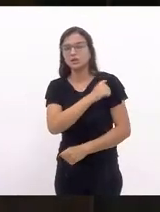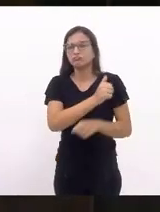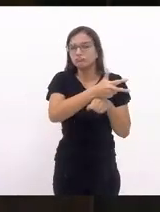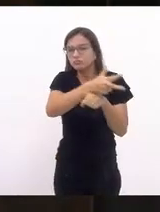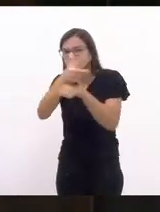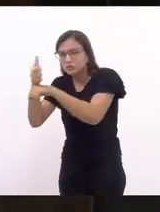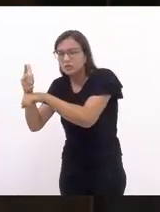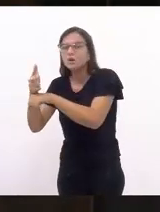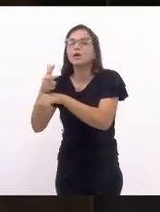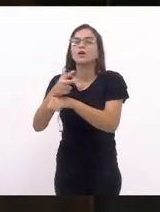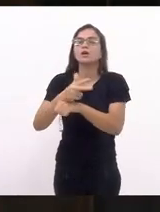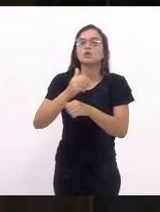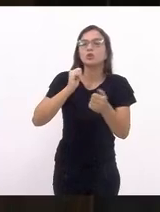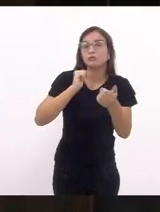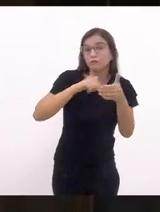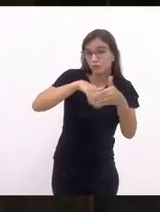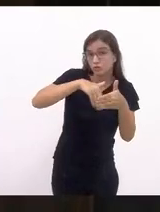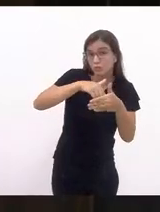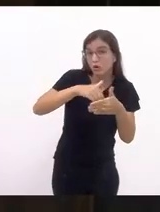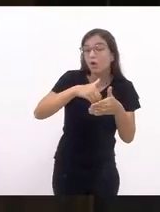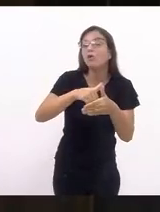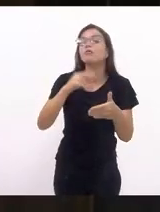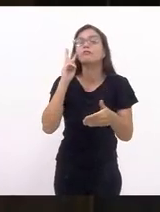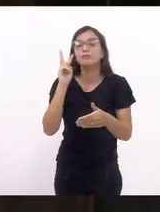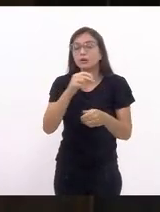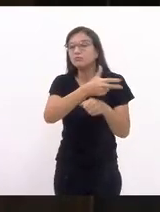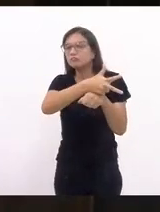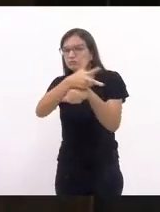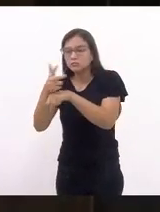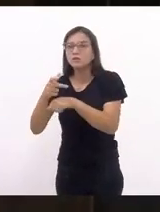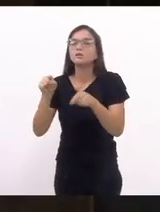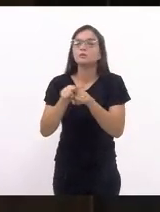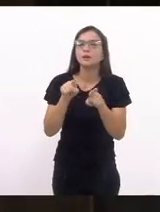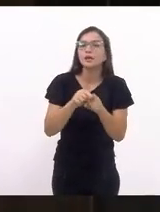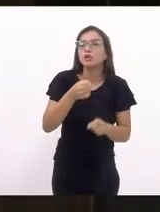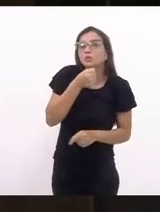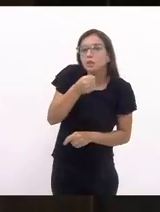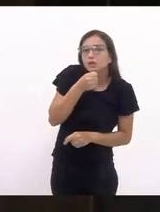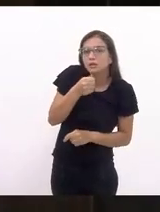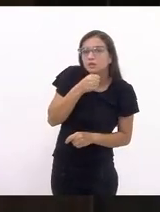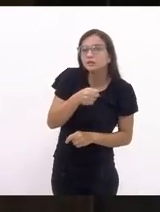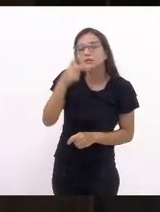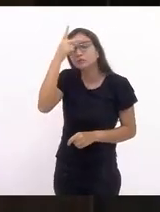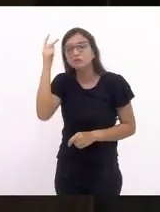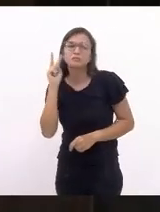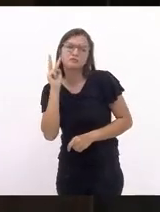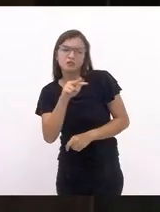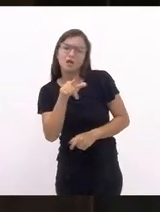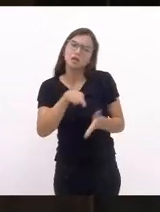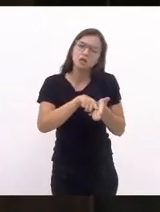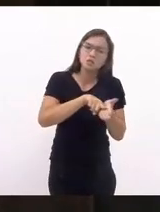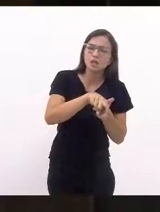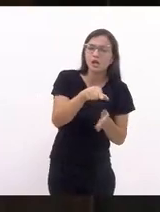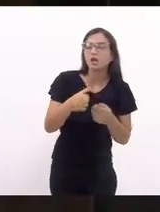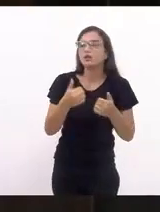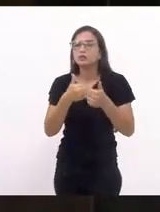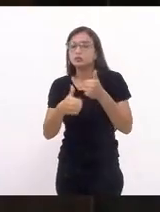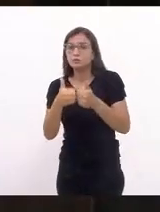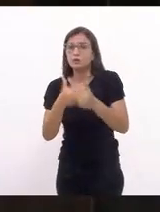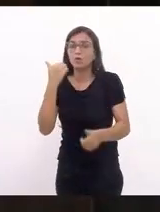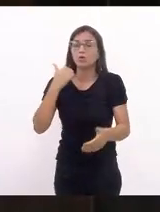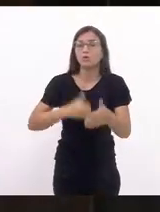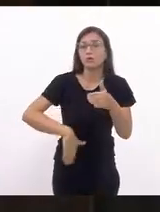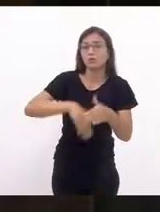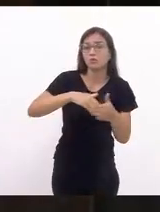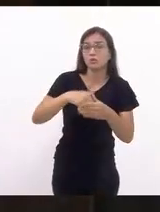B1 B2 e C do Campeonato Estadual com a participação de jornalistas e comentaristas pela primeira vez o